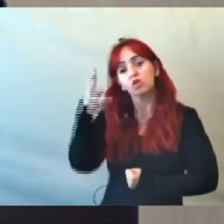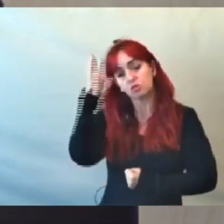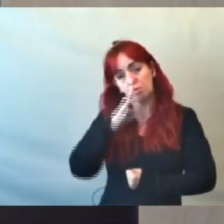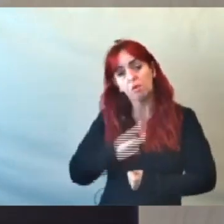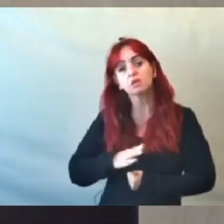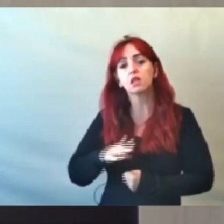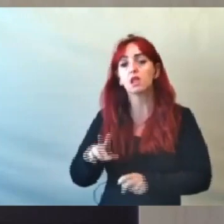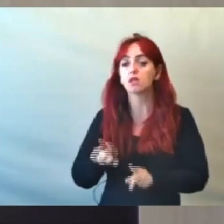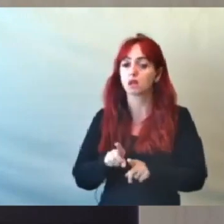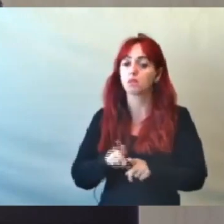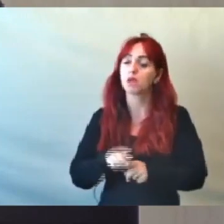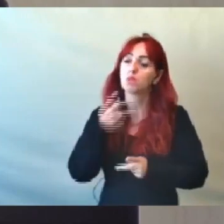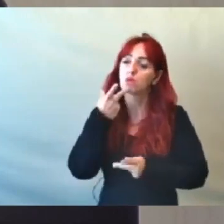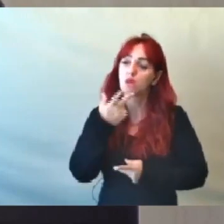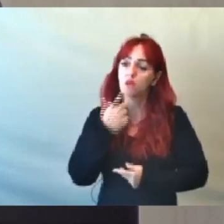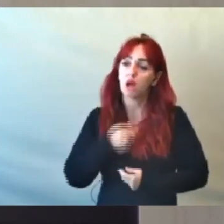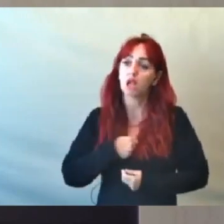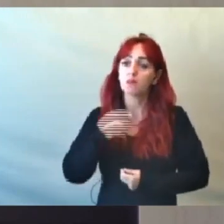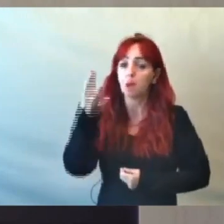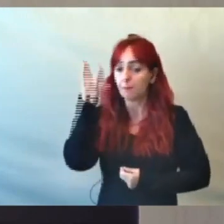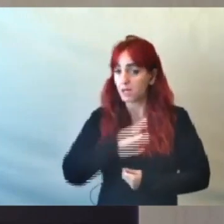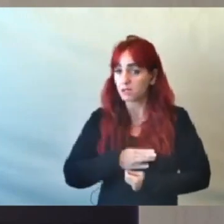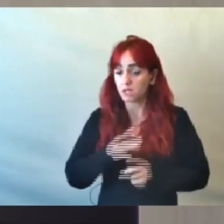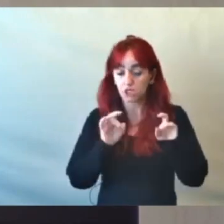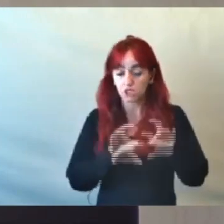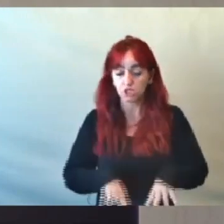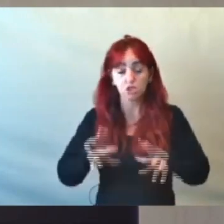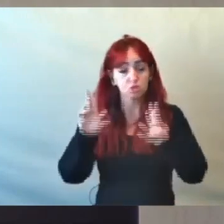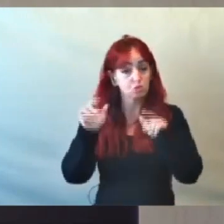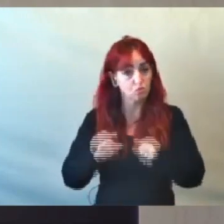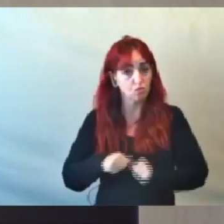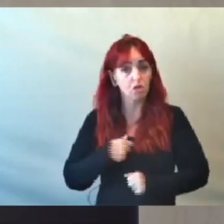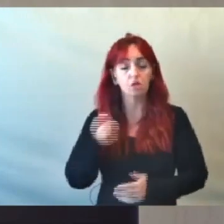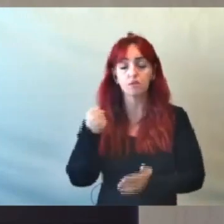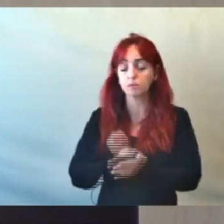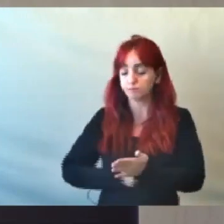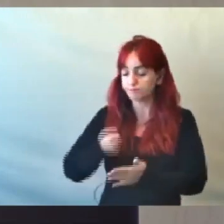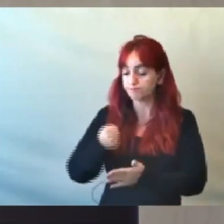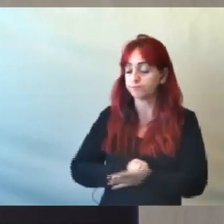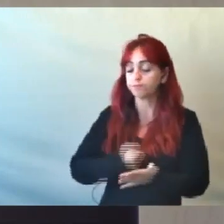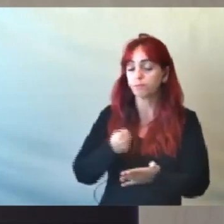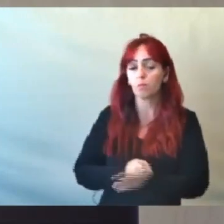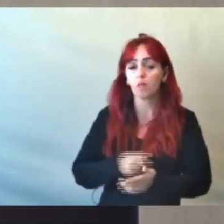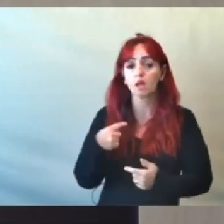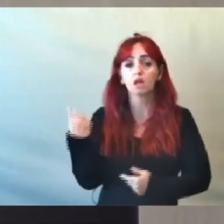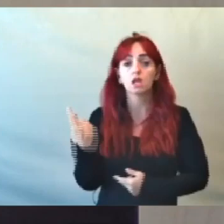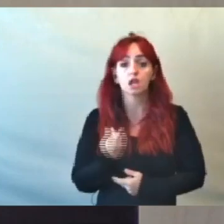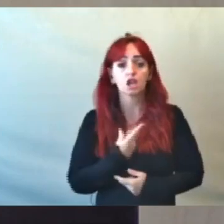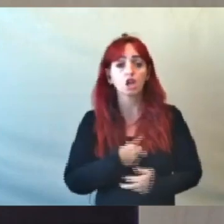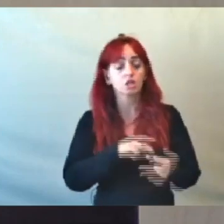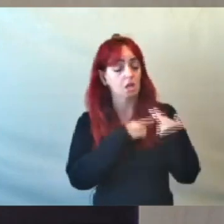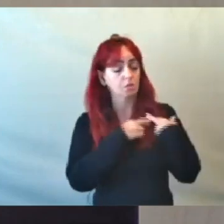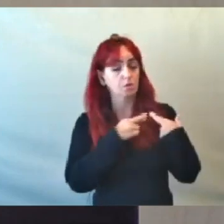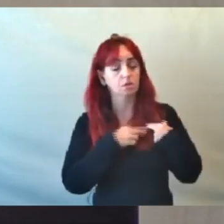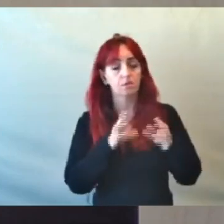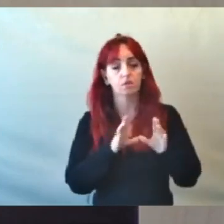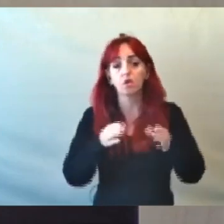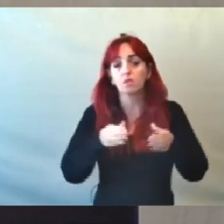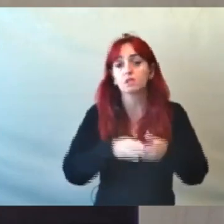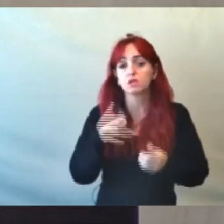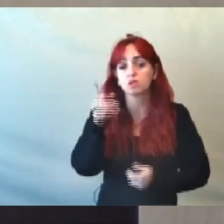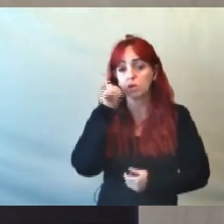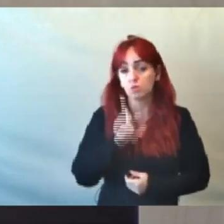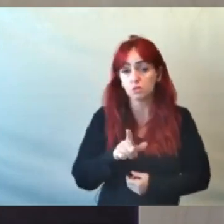nunca, vamos continuar insistindo, e o que couber a essa comissão e a esses vereadores apontar,